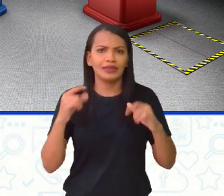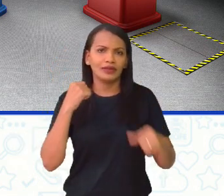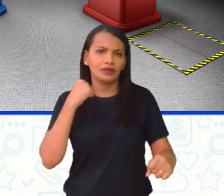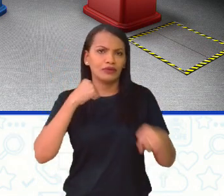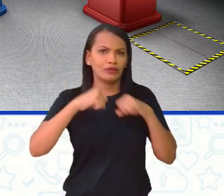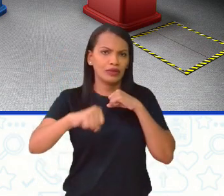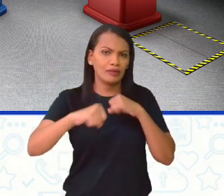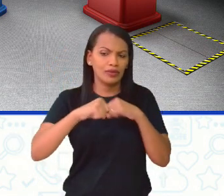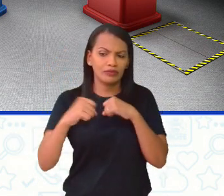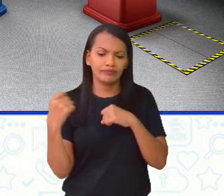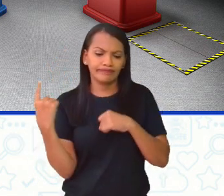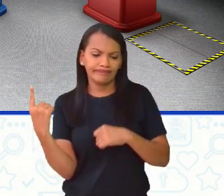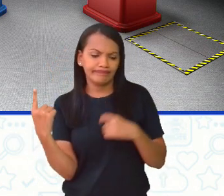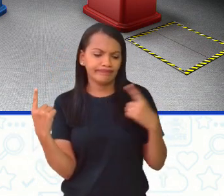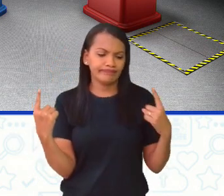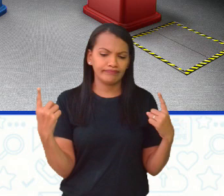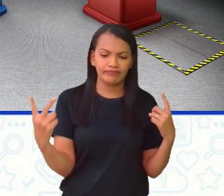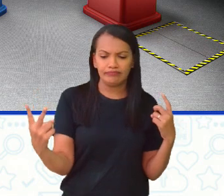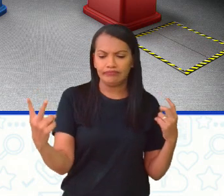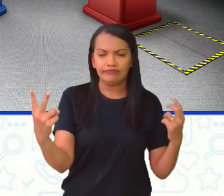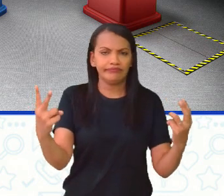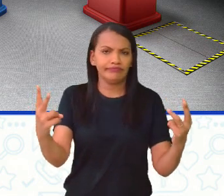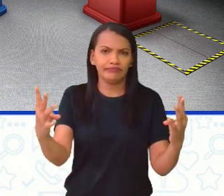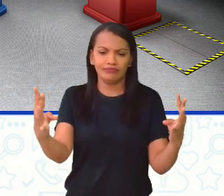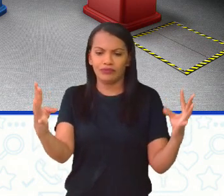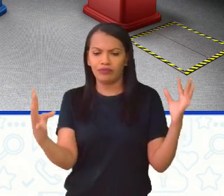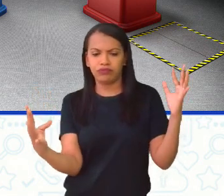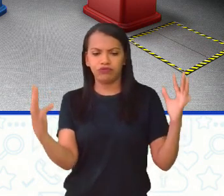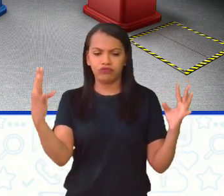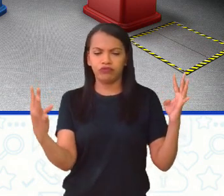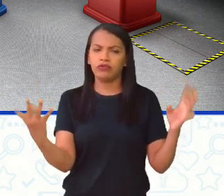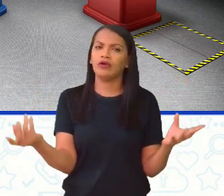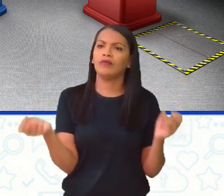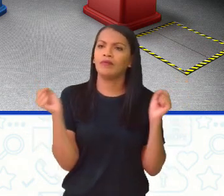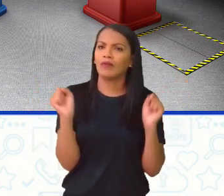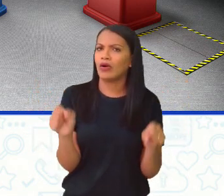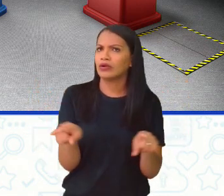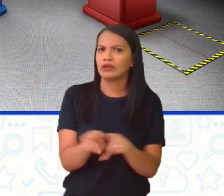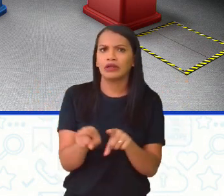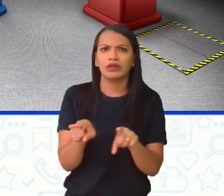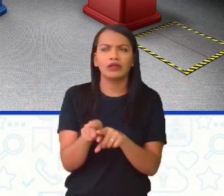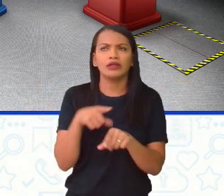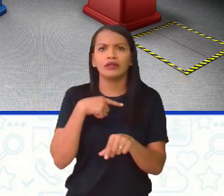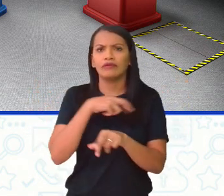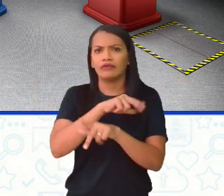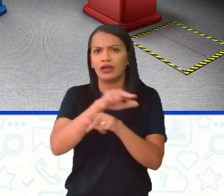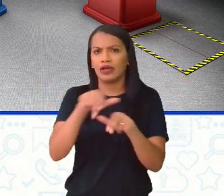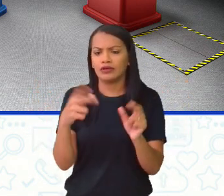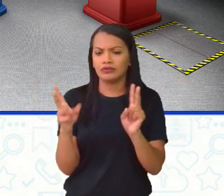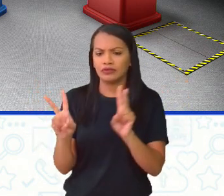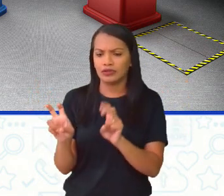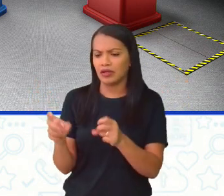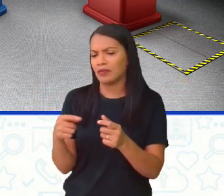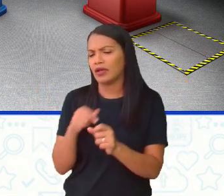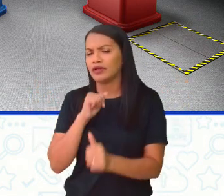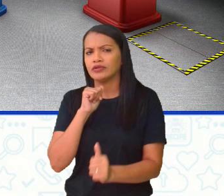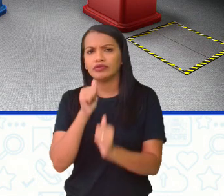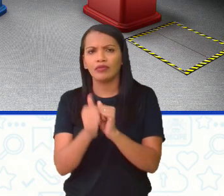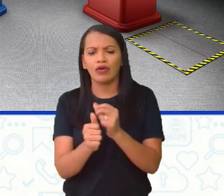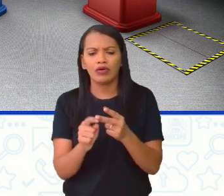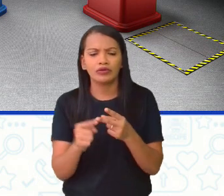amigáveis podem ser a respeito de diversos temas, não é? Como esporte, política e etc. Então, eles